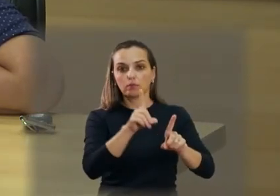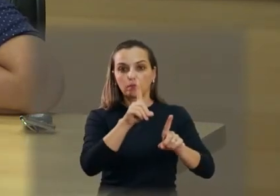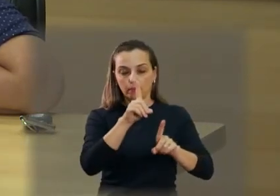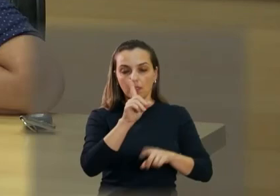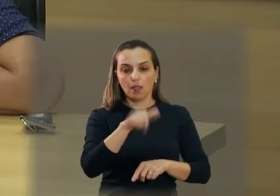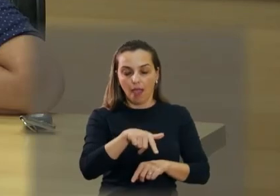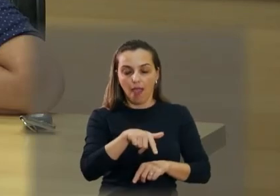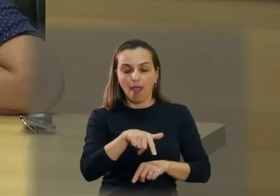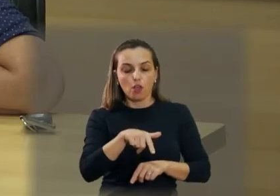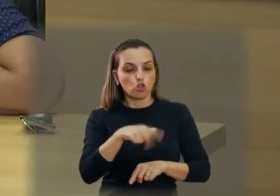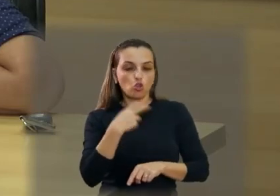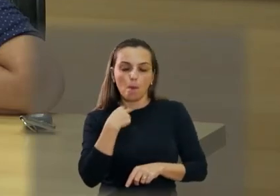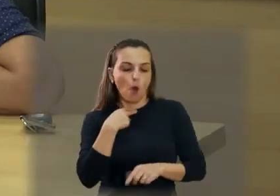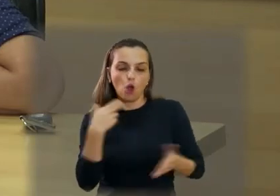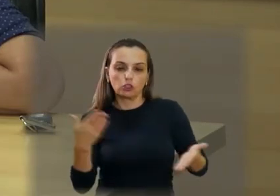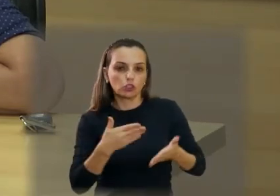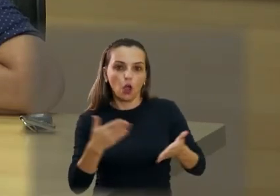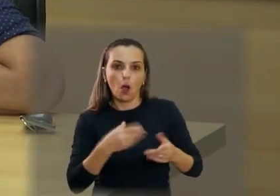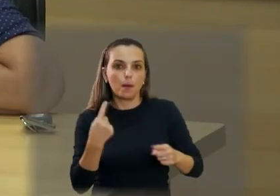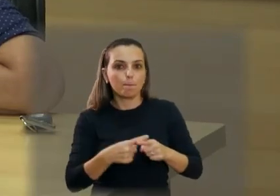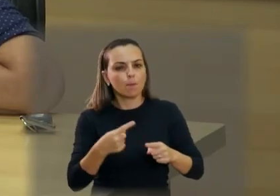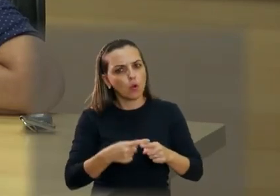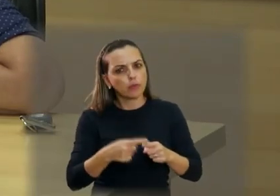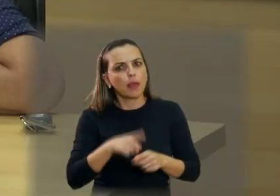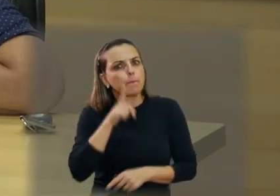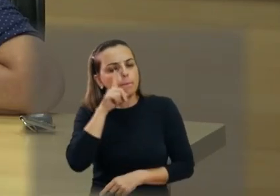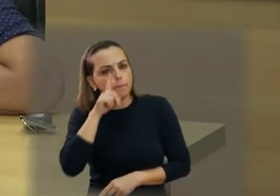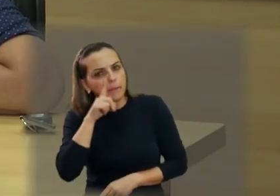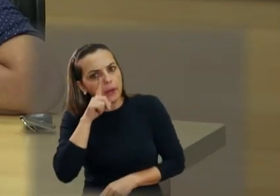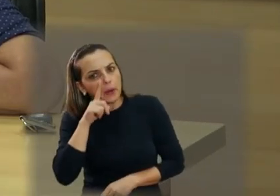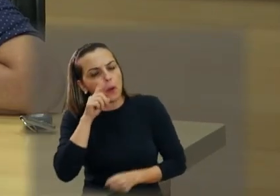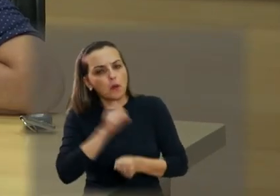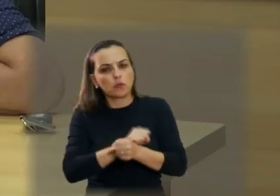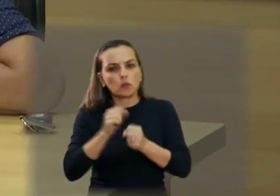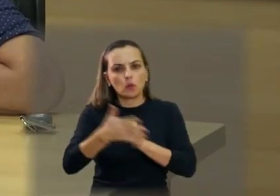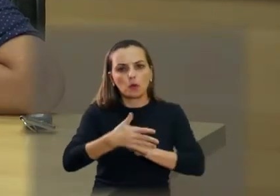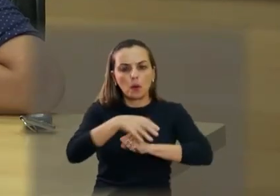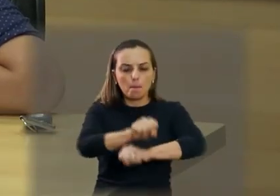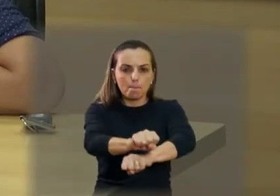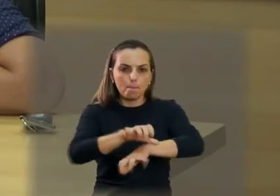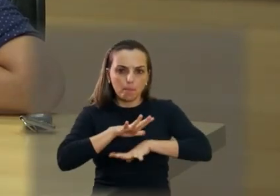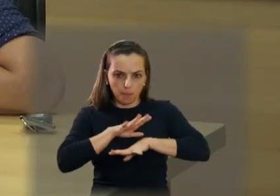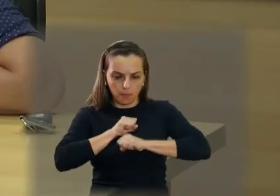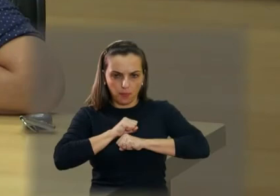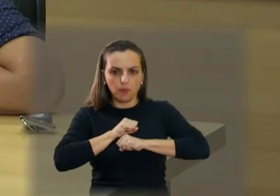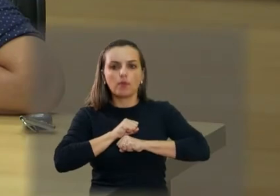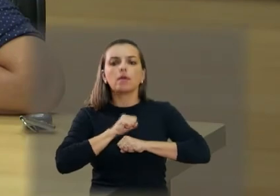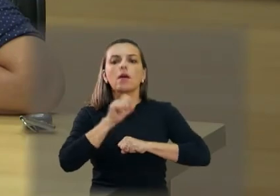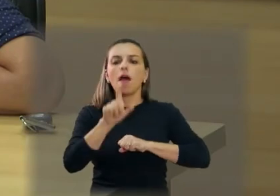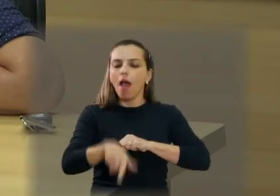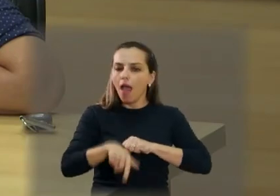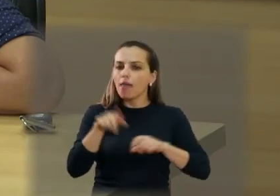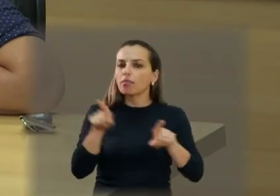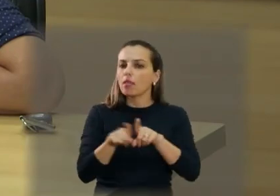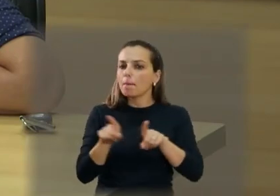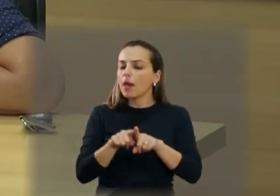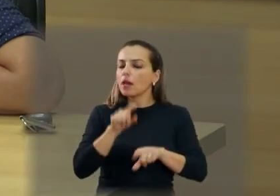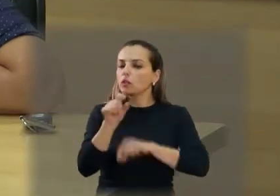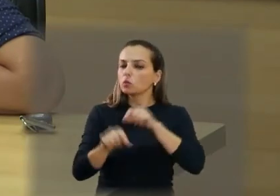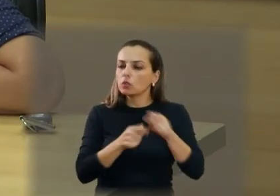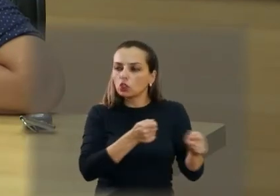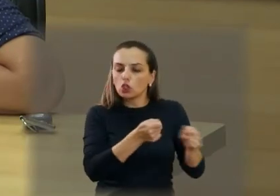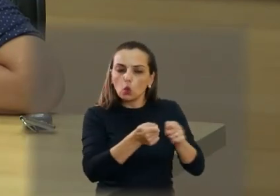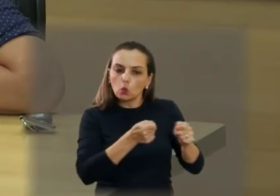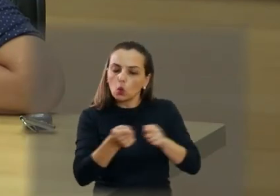fotógrafos na maternidade por conta do maior risco de contaminação e que a gente também ia aumentar o